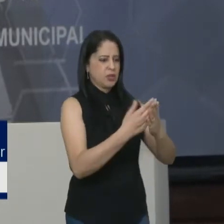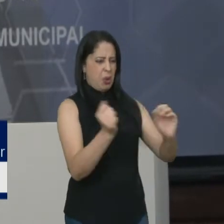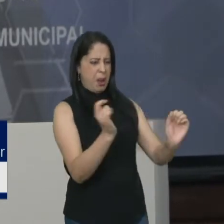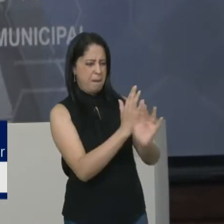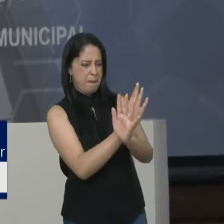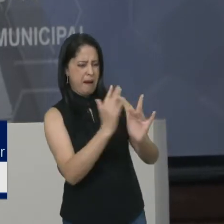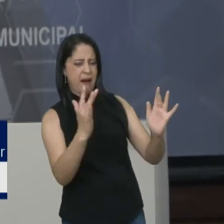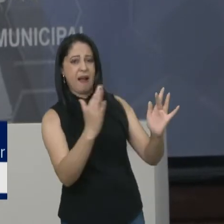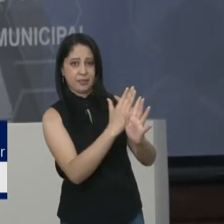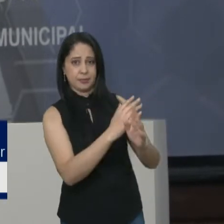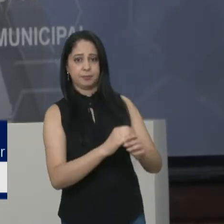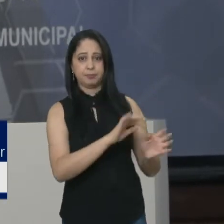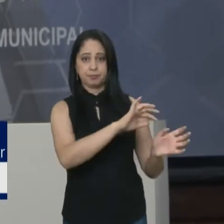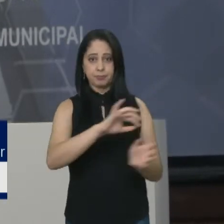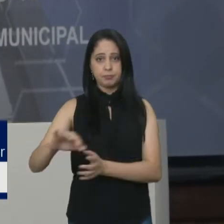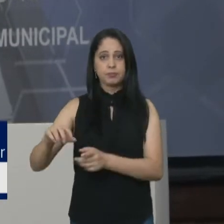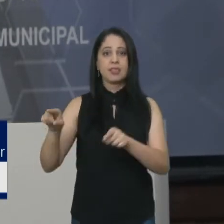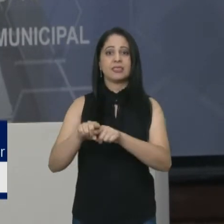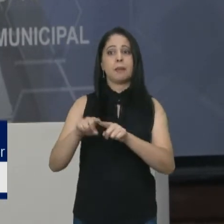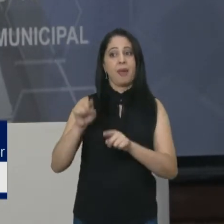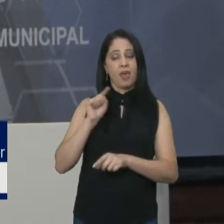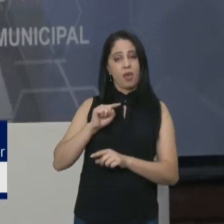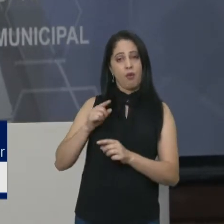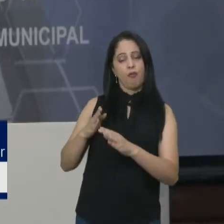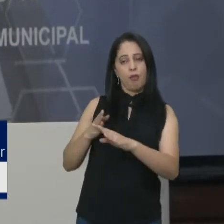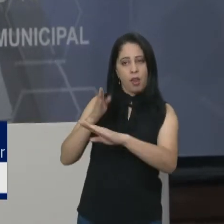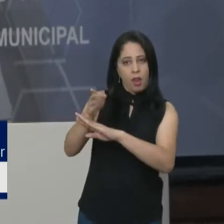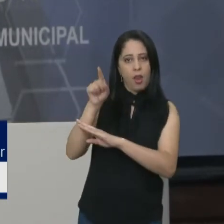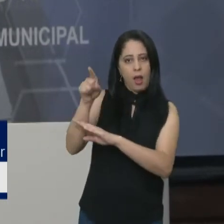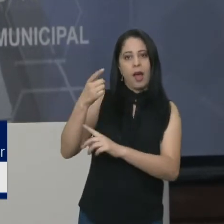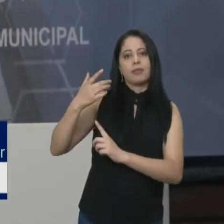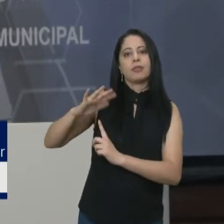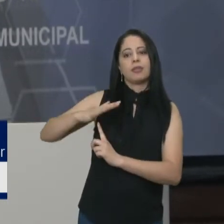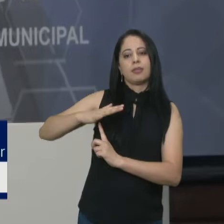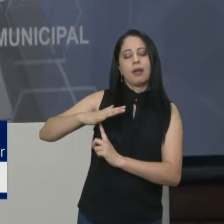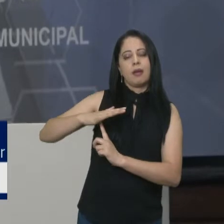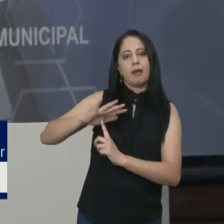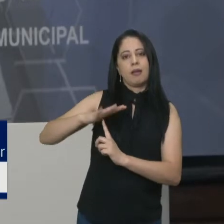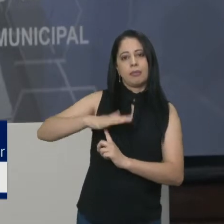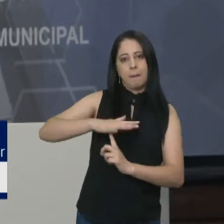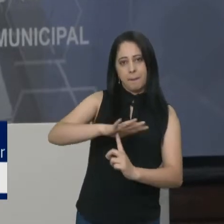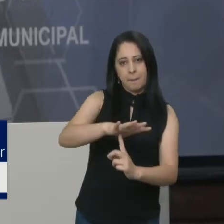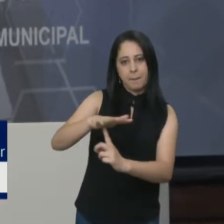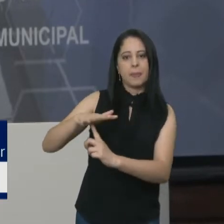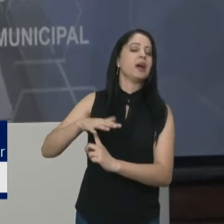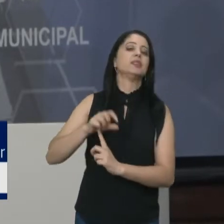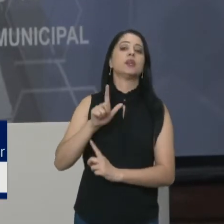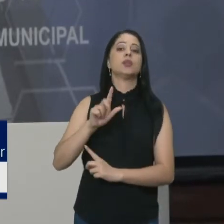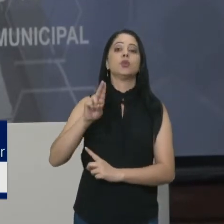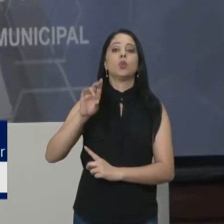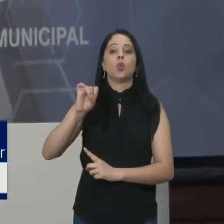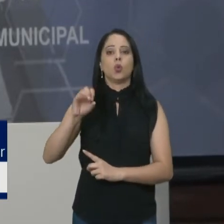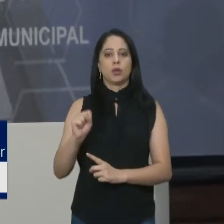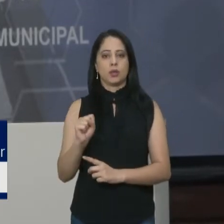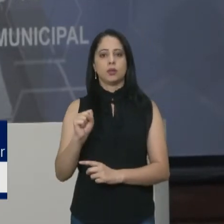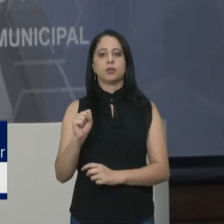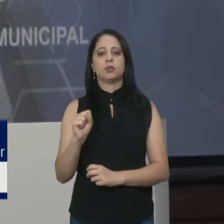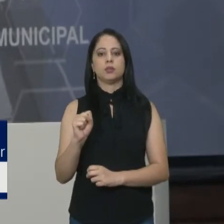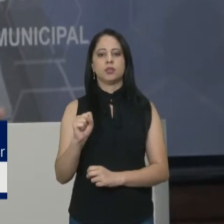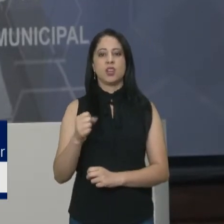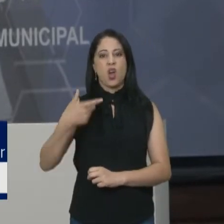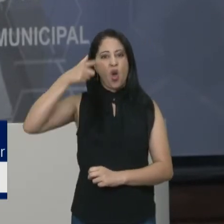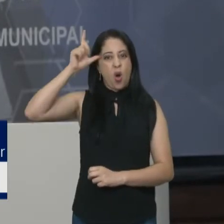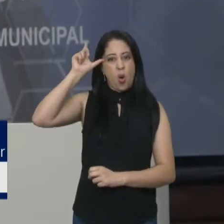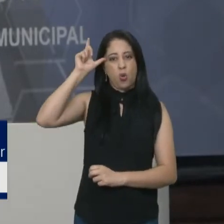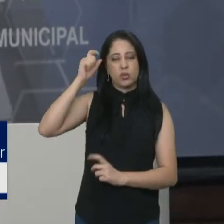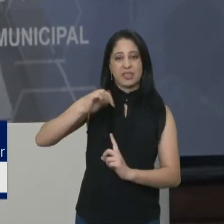na Praça Luiz Vaz de Camões. Quero aqui mandar um abraço para a Lola, agradecendo ela, que ontem a praça estava toda